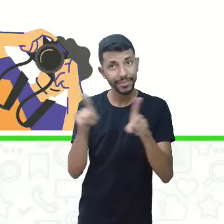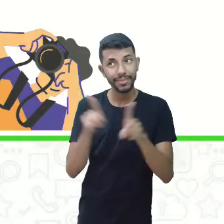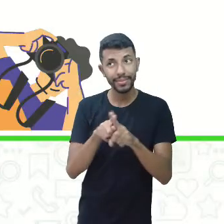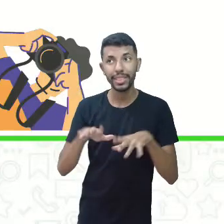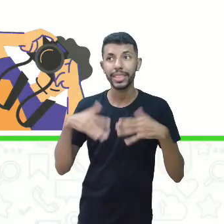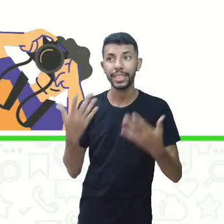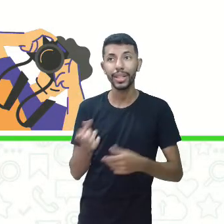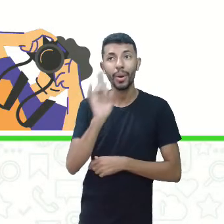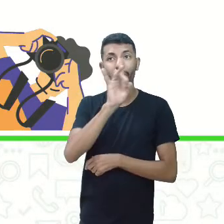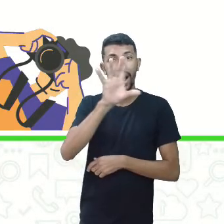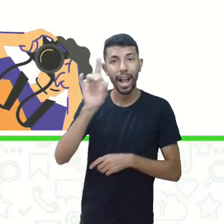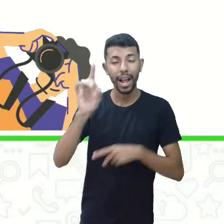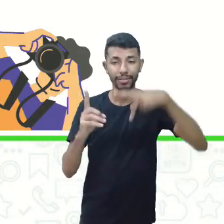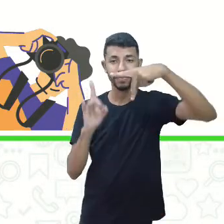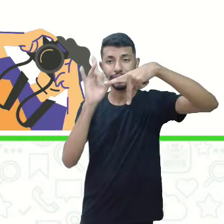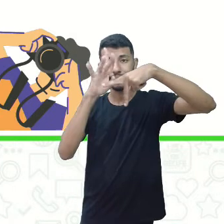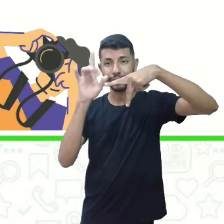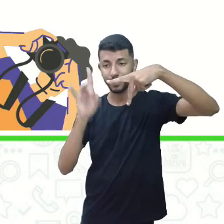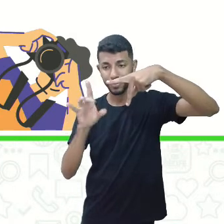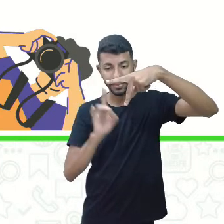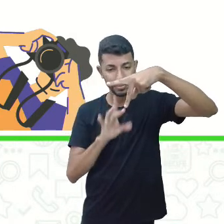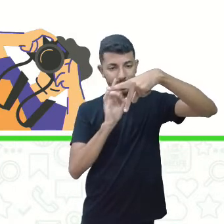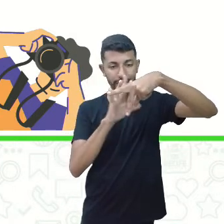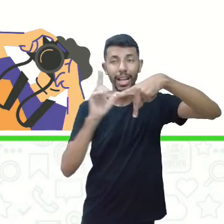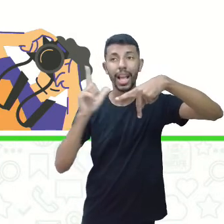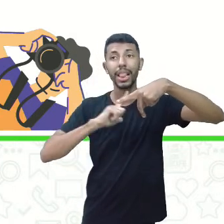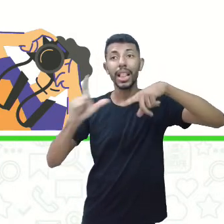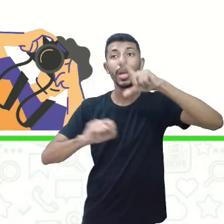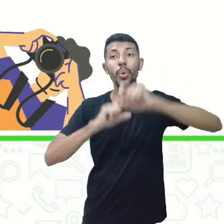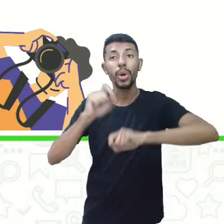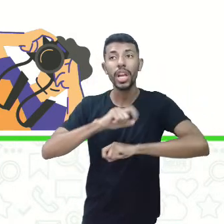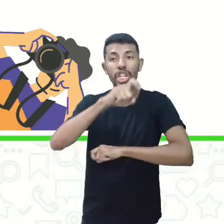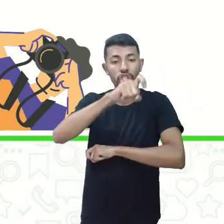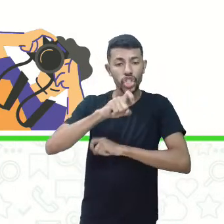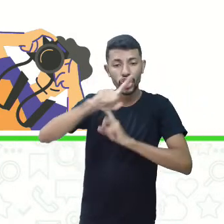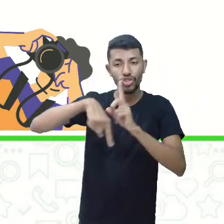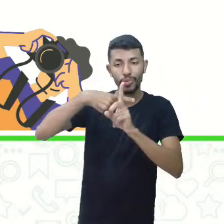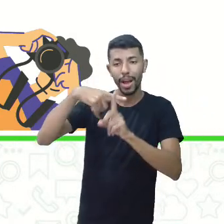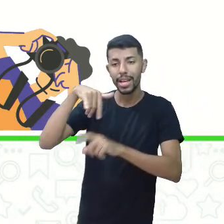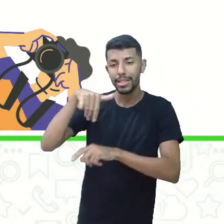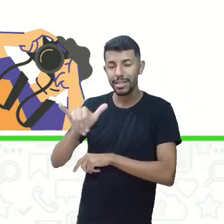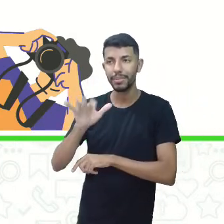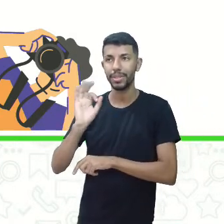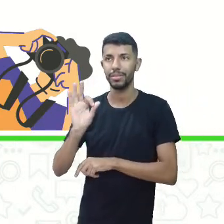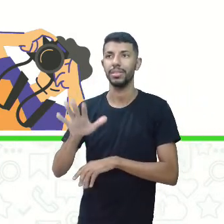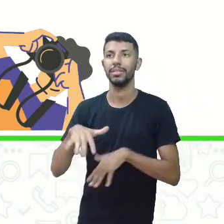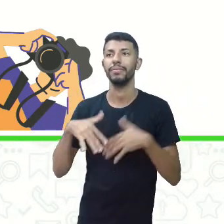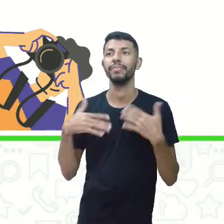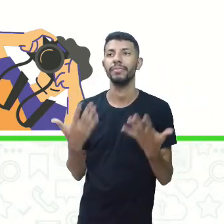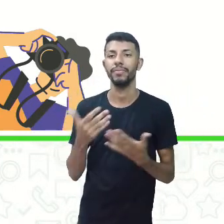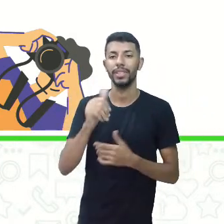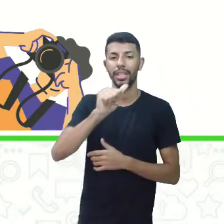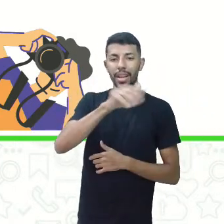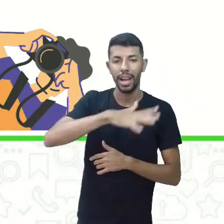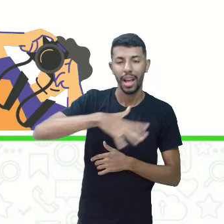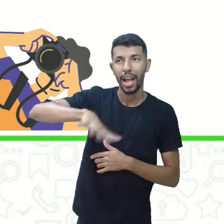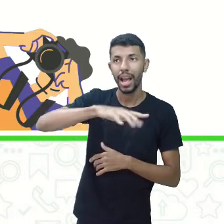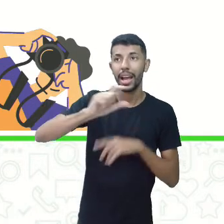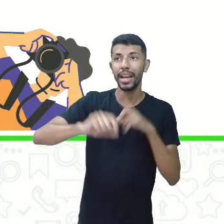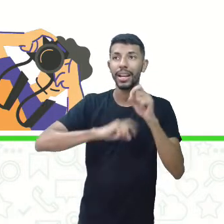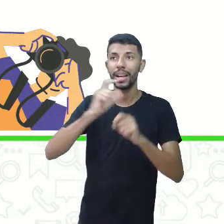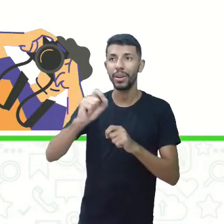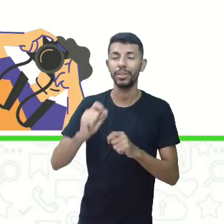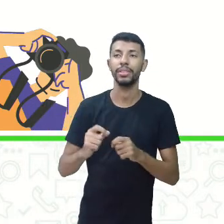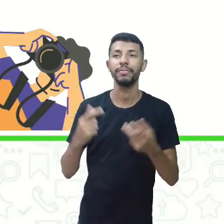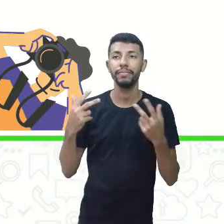dessa medida tem x mais y. E eu não estou dizendo que a área de um quadrado é igual a um lado elevado à segunda potência, ou